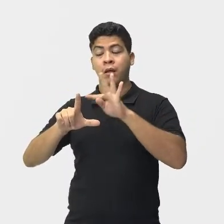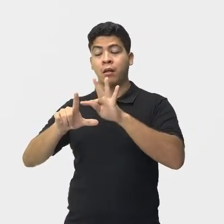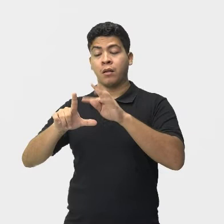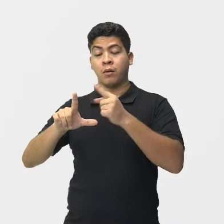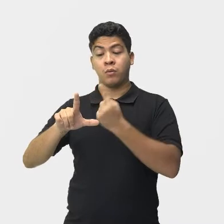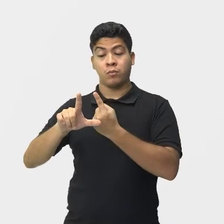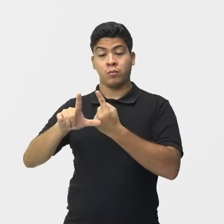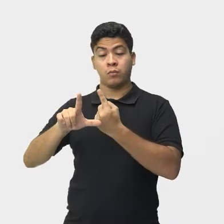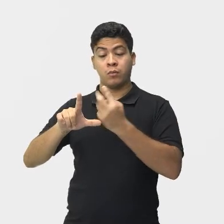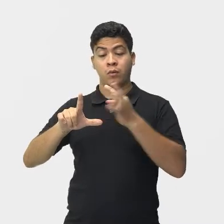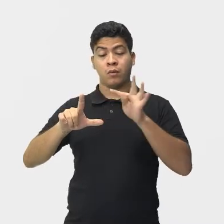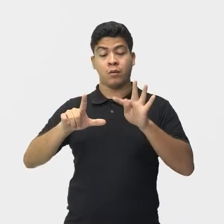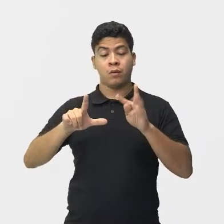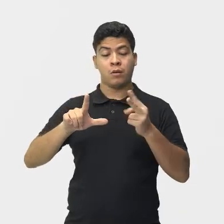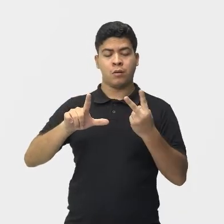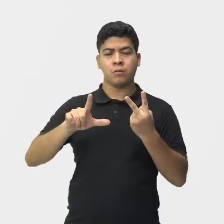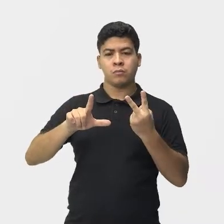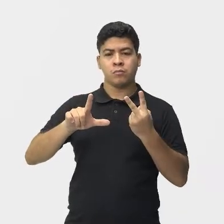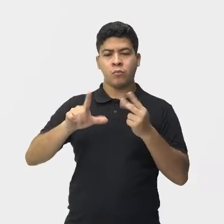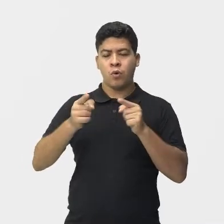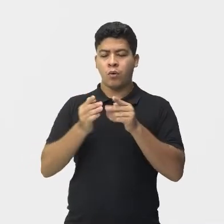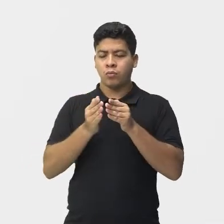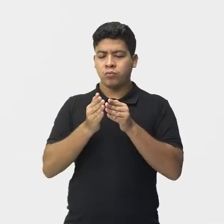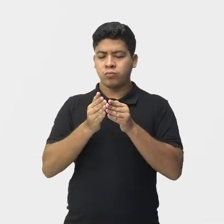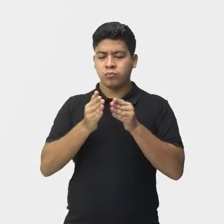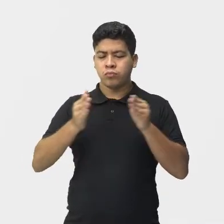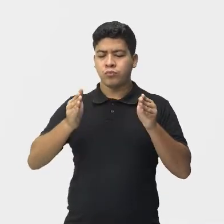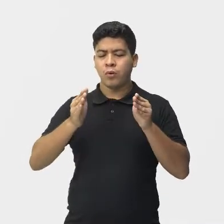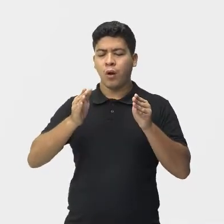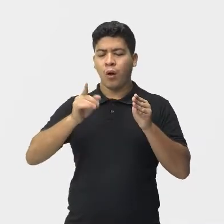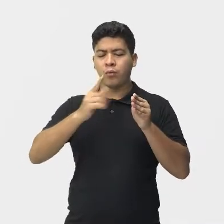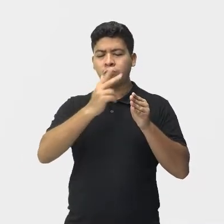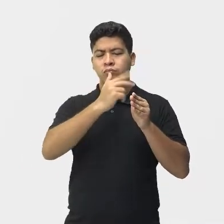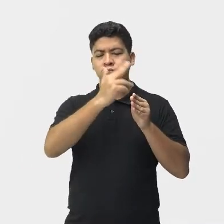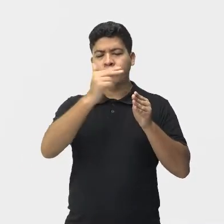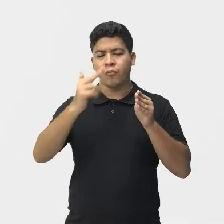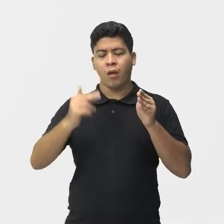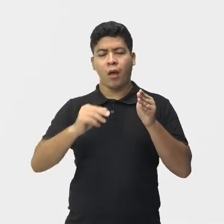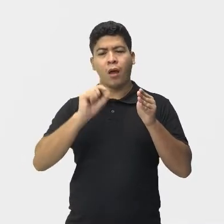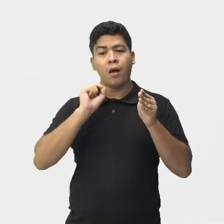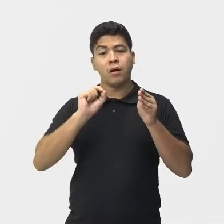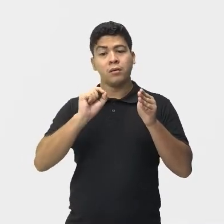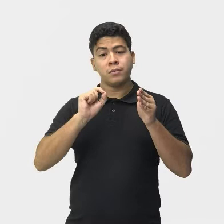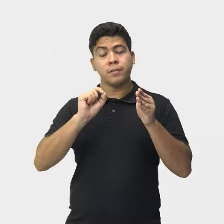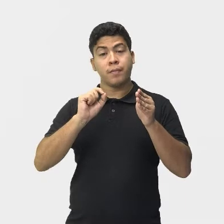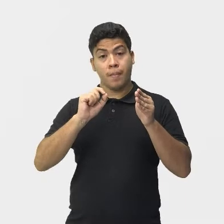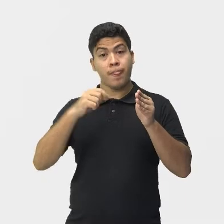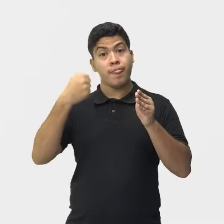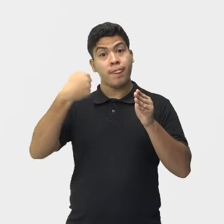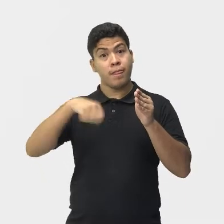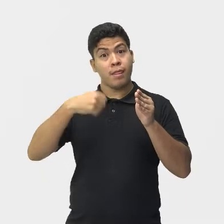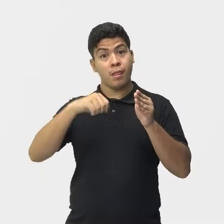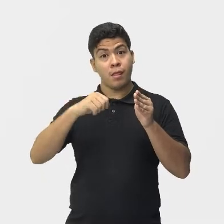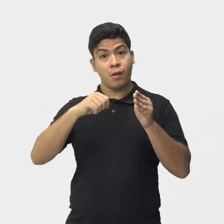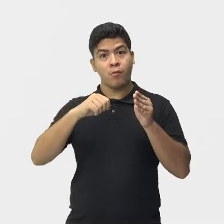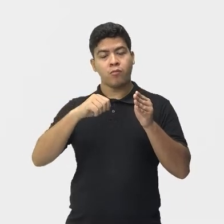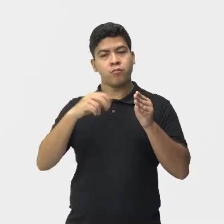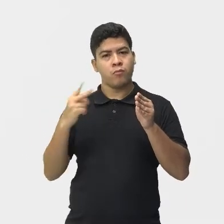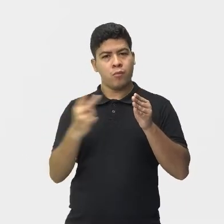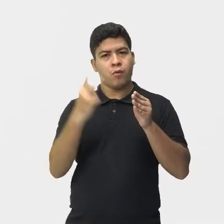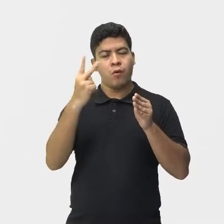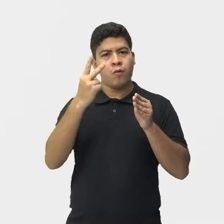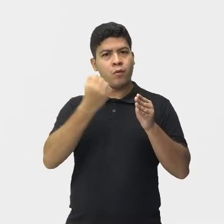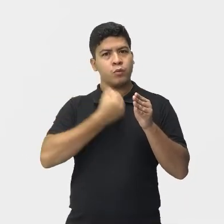dessa área que está aqui, ó, que eu estou pintando aqui, ó. Essa área, ela vai me dar exatamente o valor da posição, o